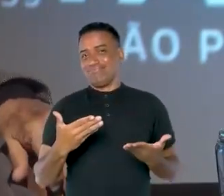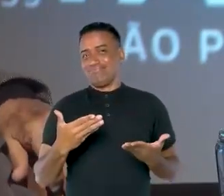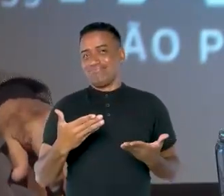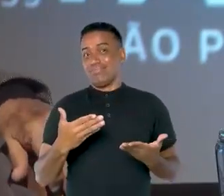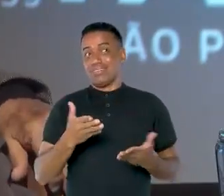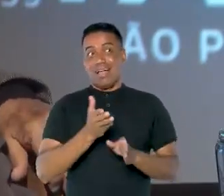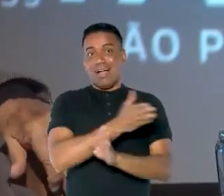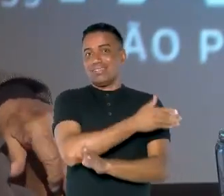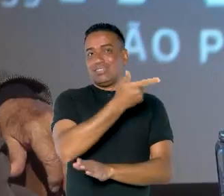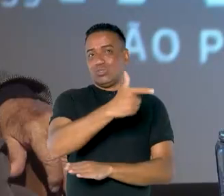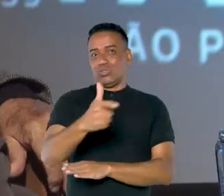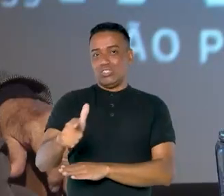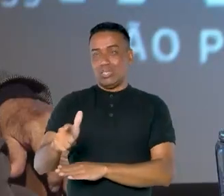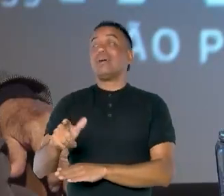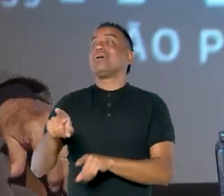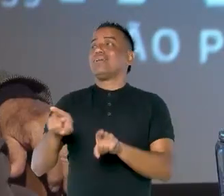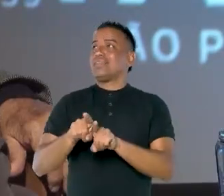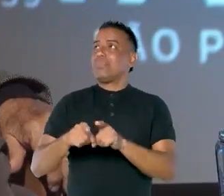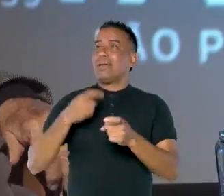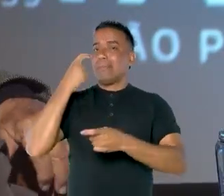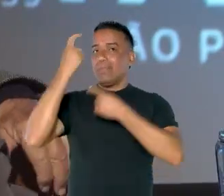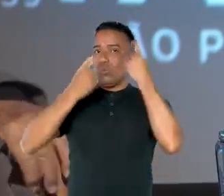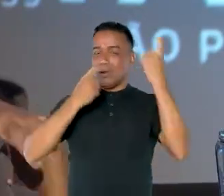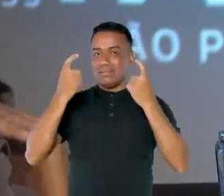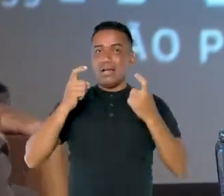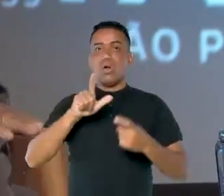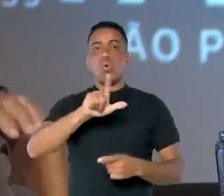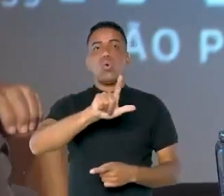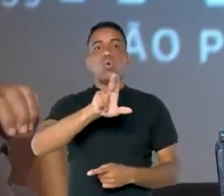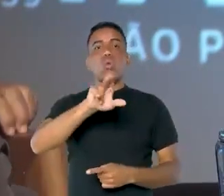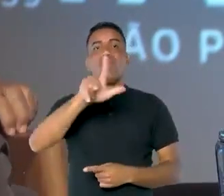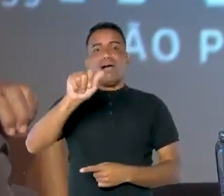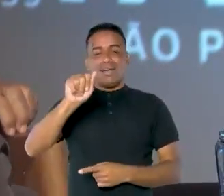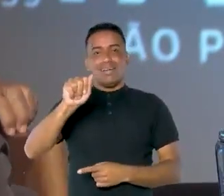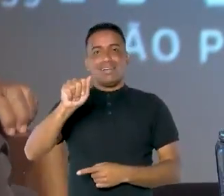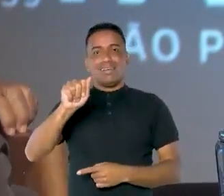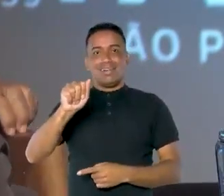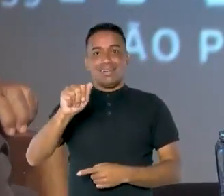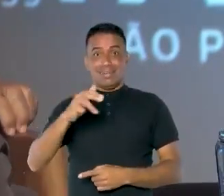Nós temos também uma preocupação do Lula, quando ele